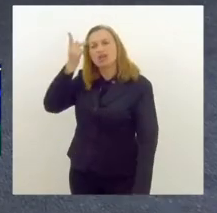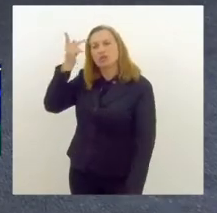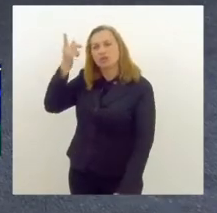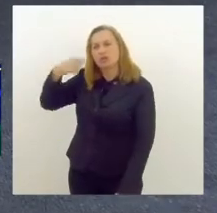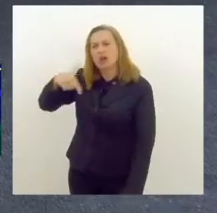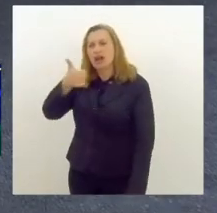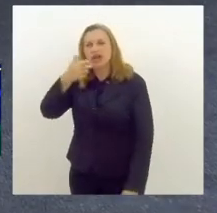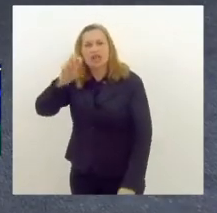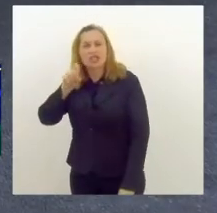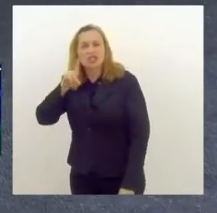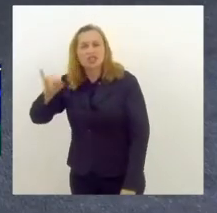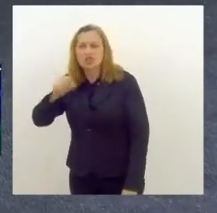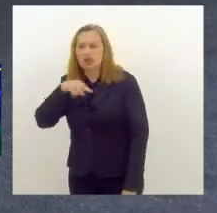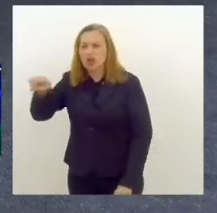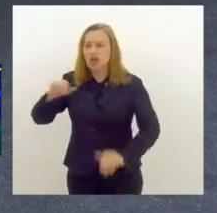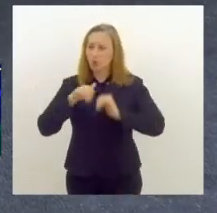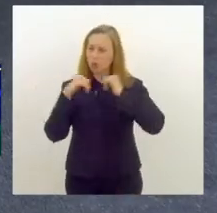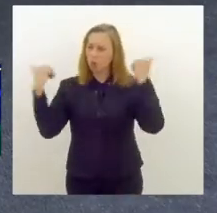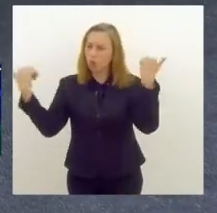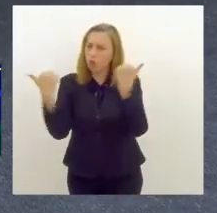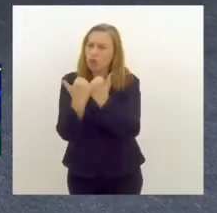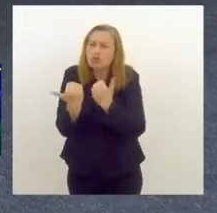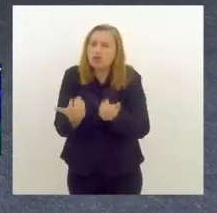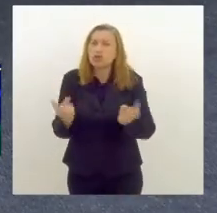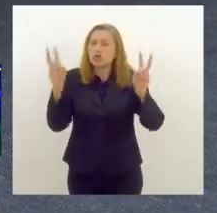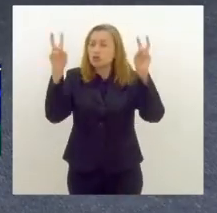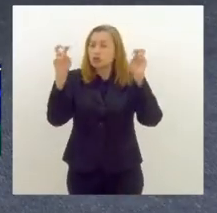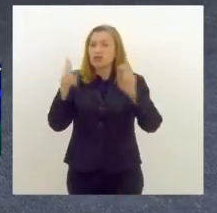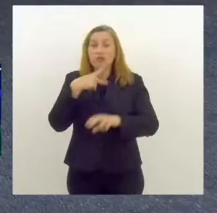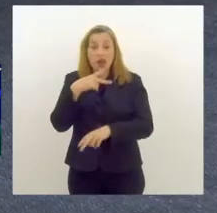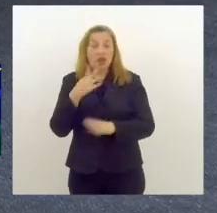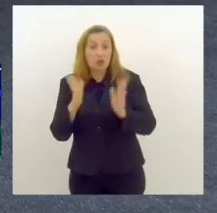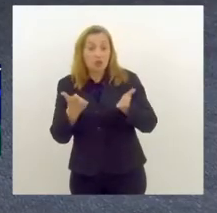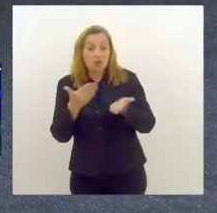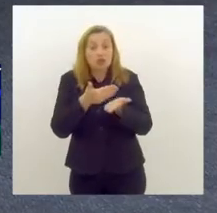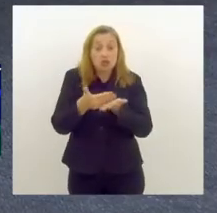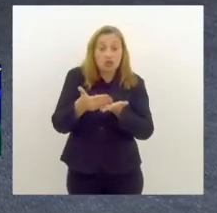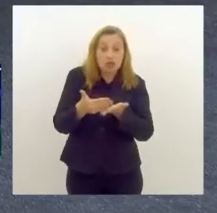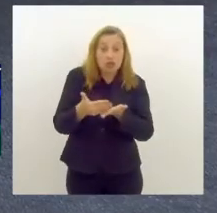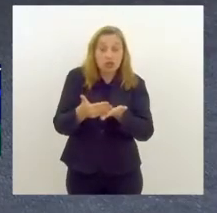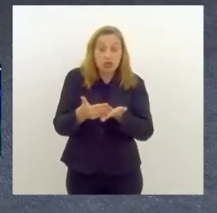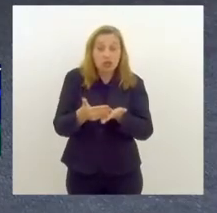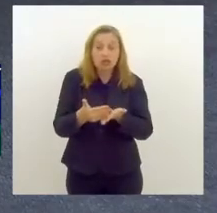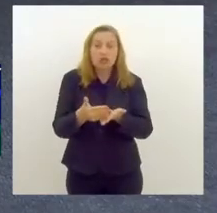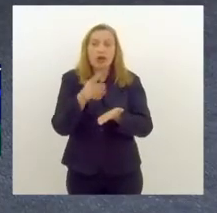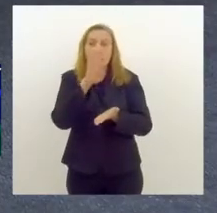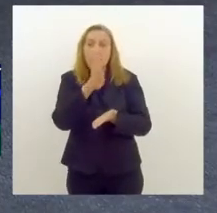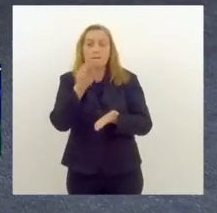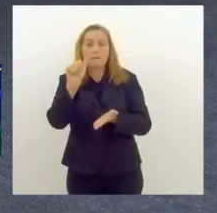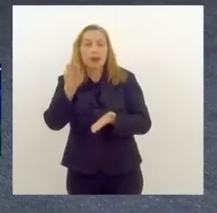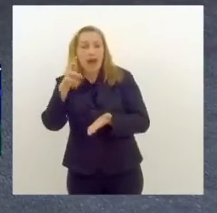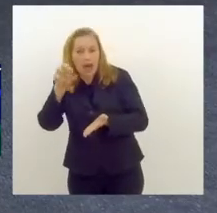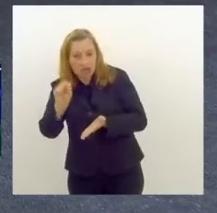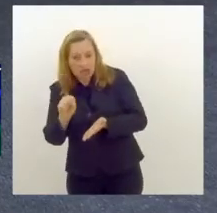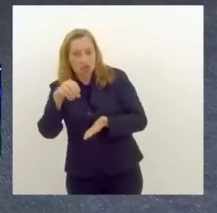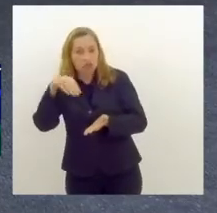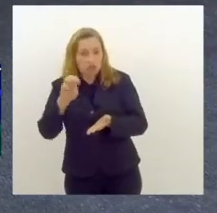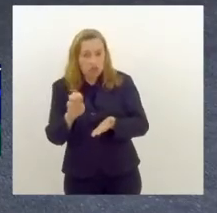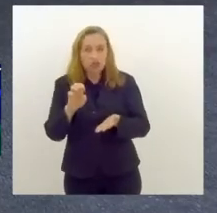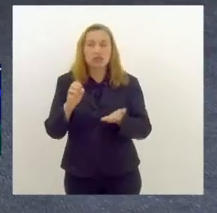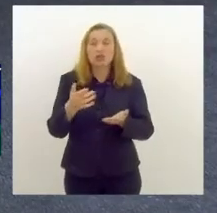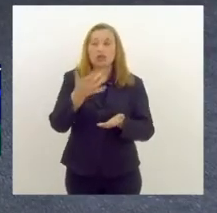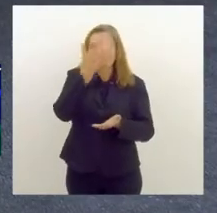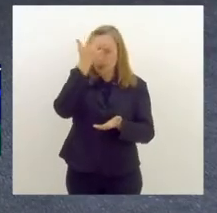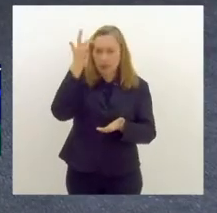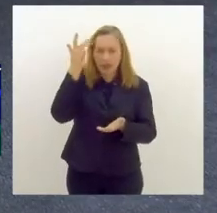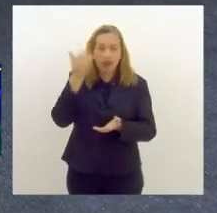eu estive, no maior congresso brasileiro sobre o tema. Eu falei hoje do expediente inicial, o congresso da ABRASME, da Associação Brasileira de Saúde Mental, e o